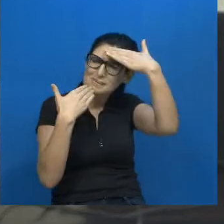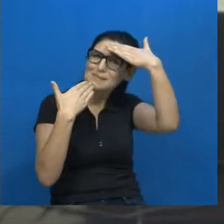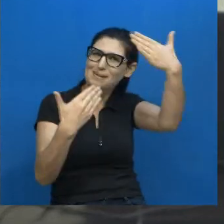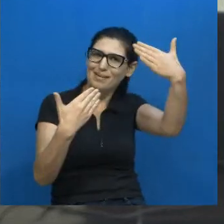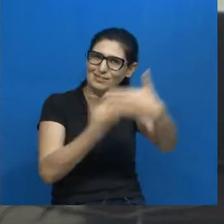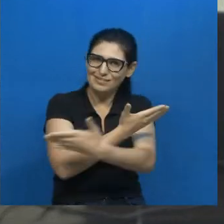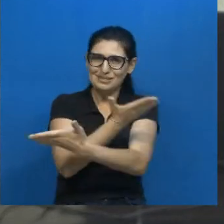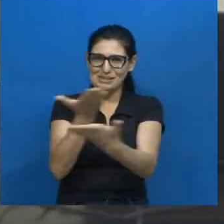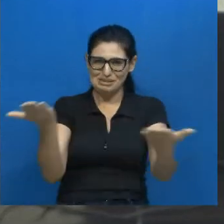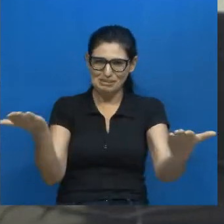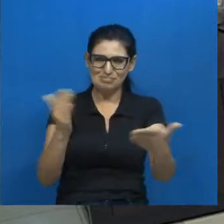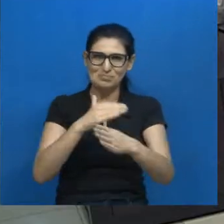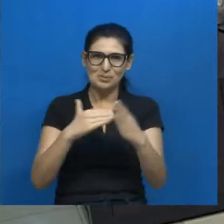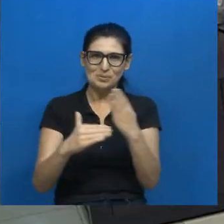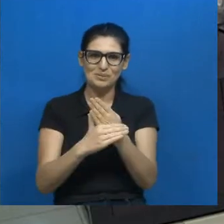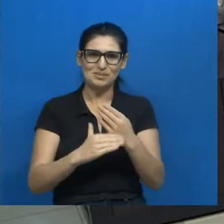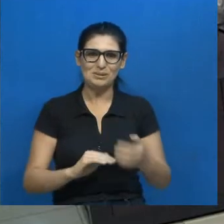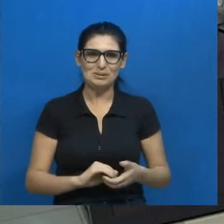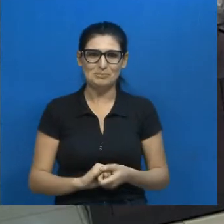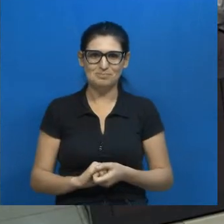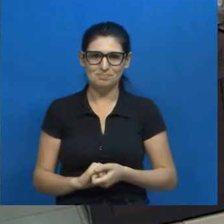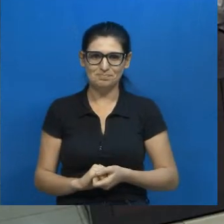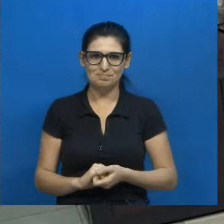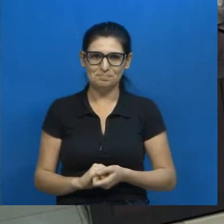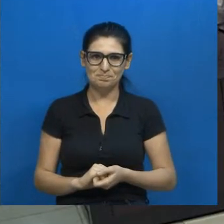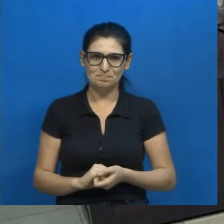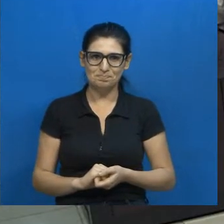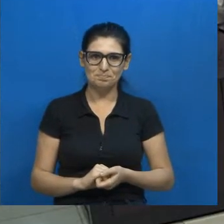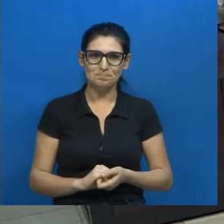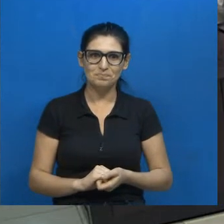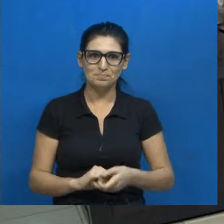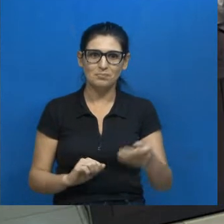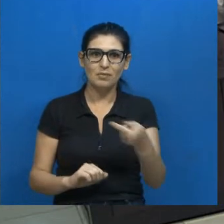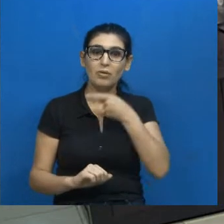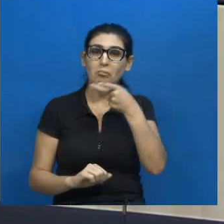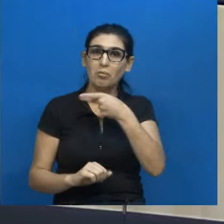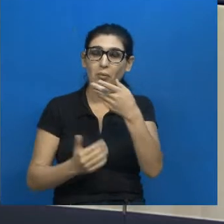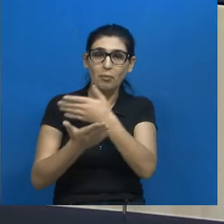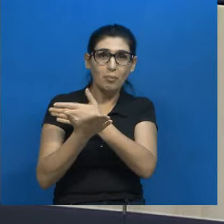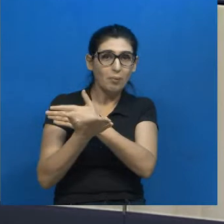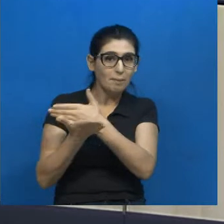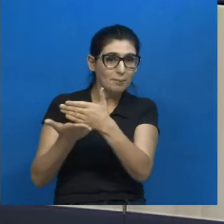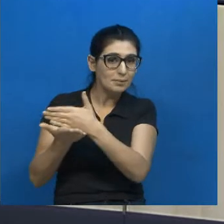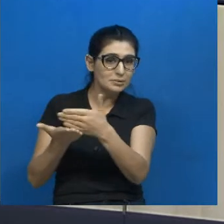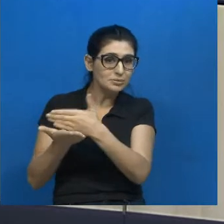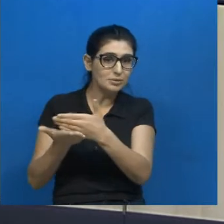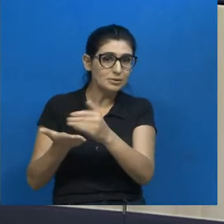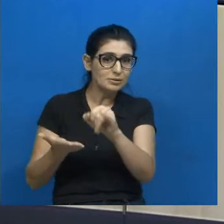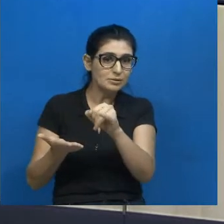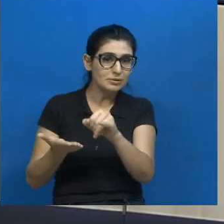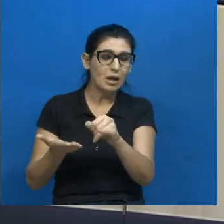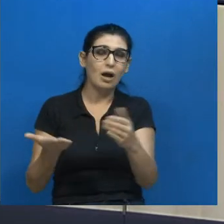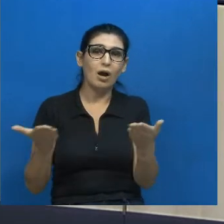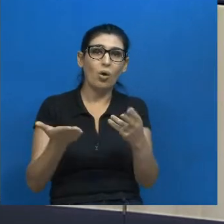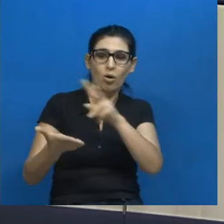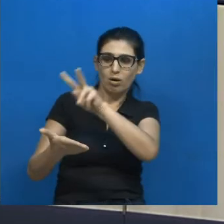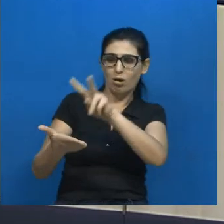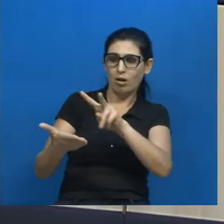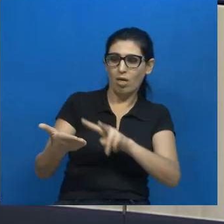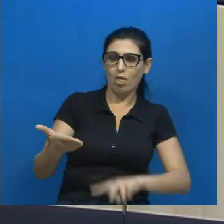todos. Como foi falado no início, vamos ouvir a leitura do